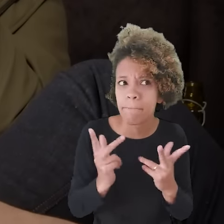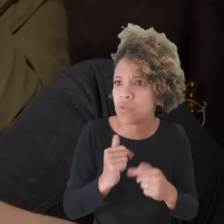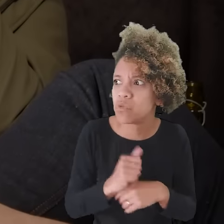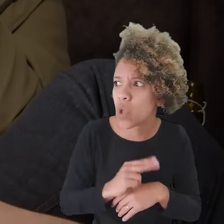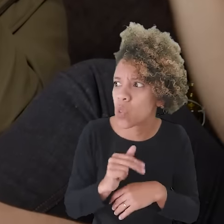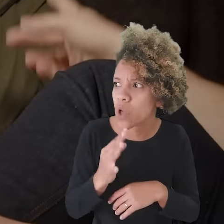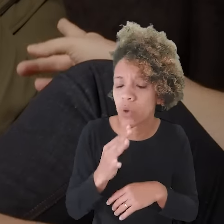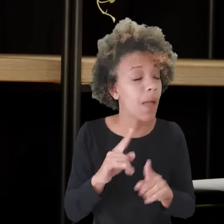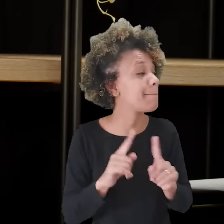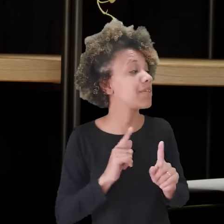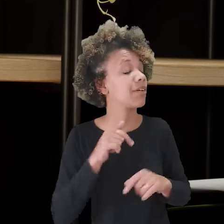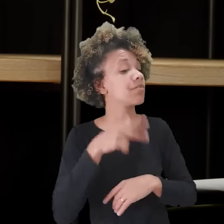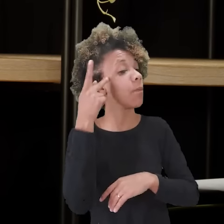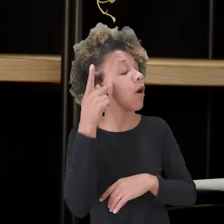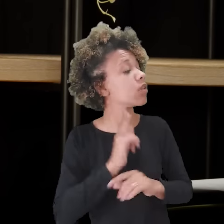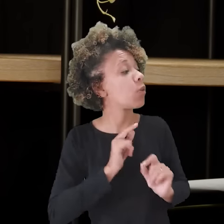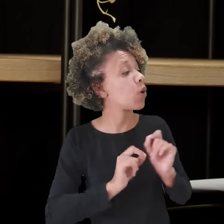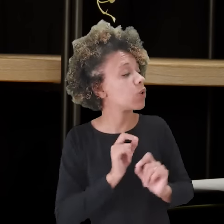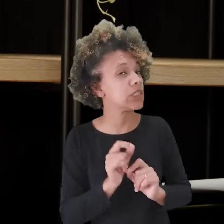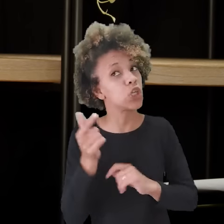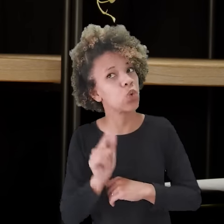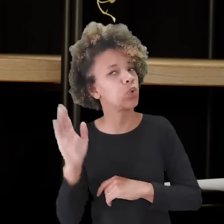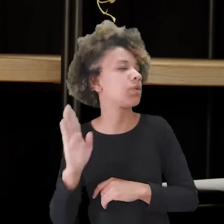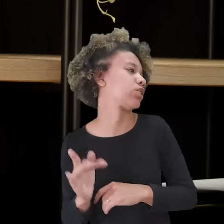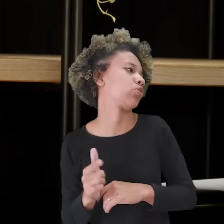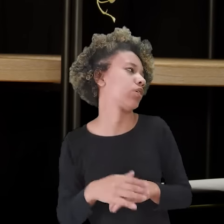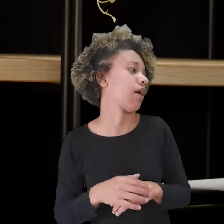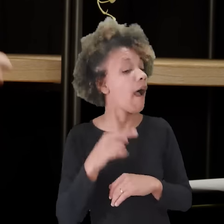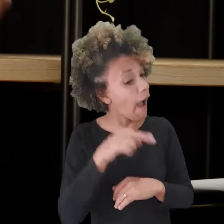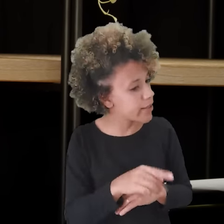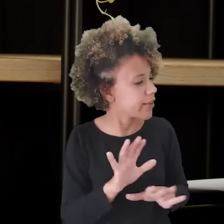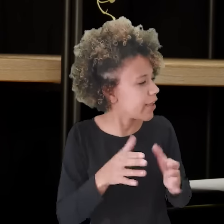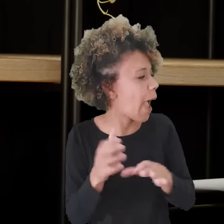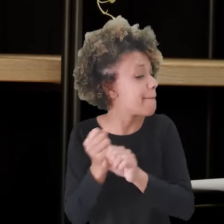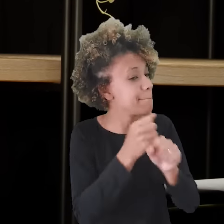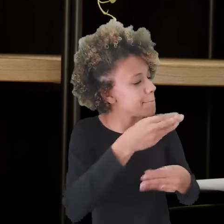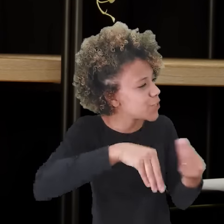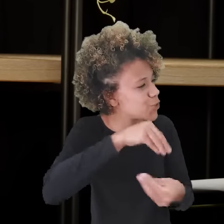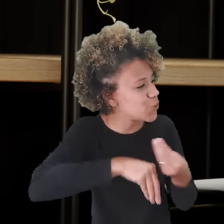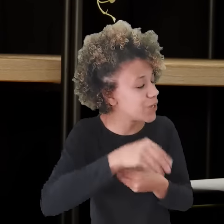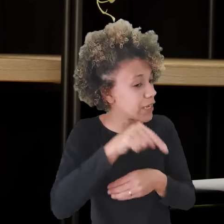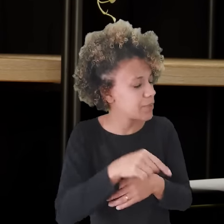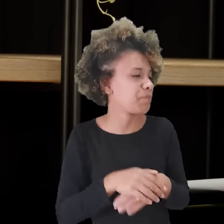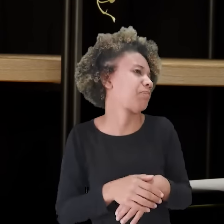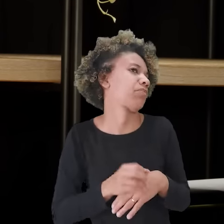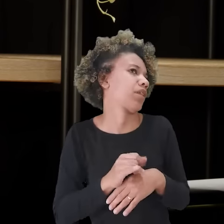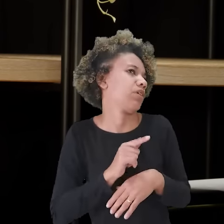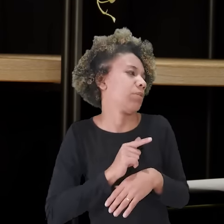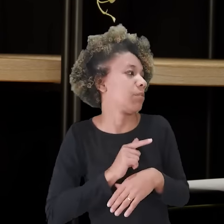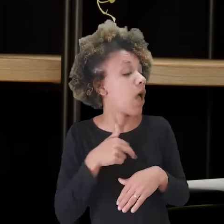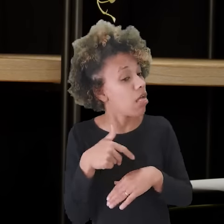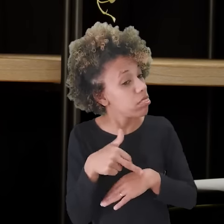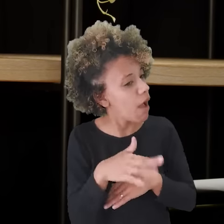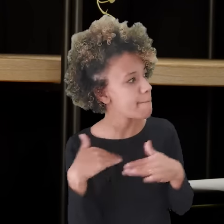vários lindos assim que eu nem conhecia é que aqui em São Paulo tem uma coisa que que o resto do Brasil não tem aqui tá o resto do Brasil ou seja aqui é um lugar que